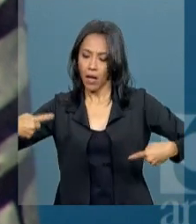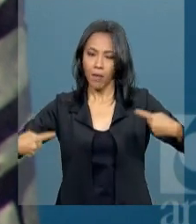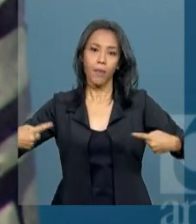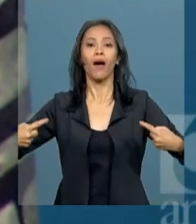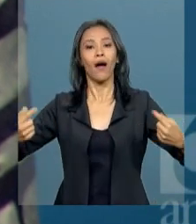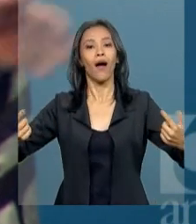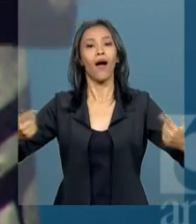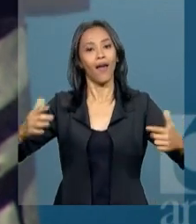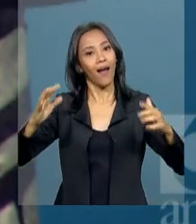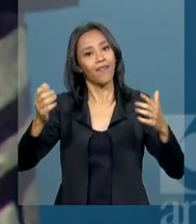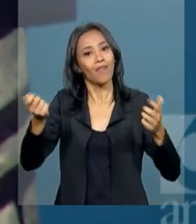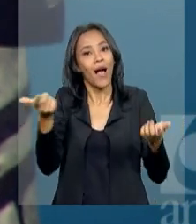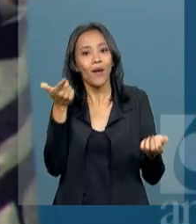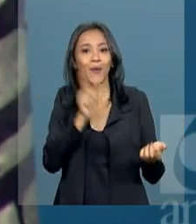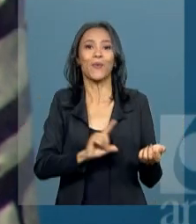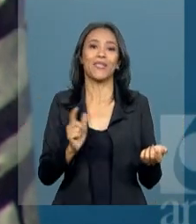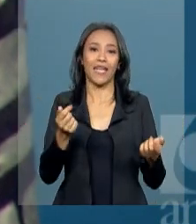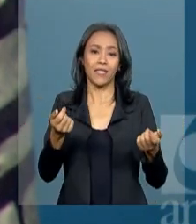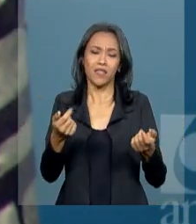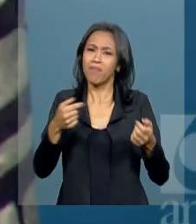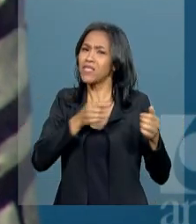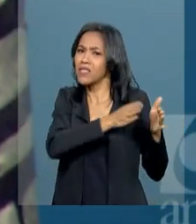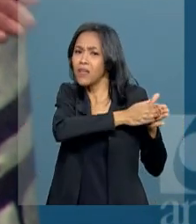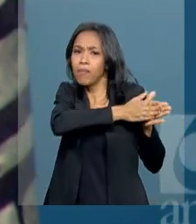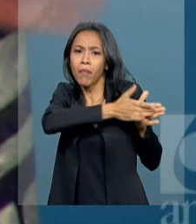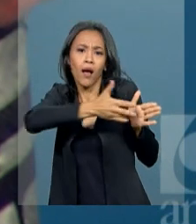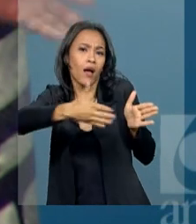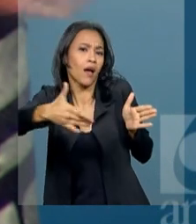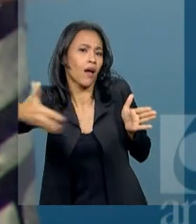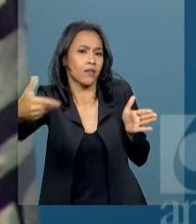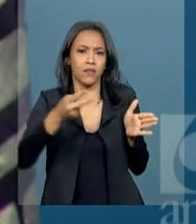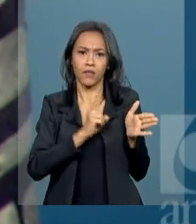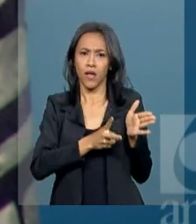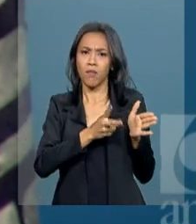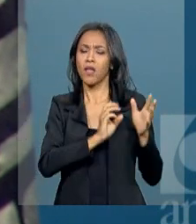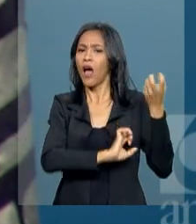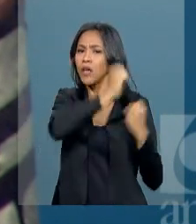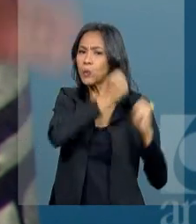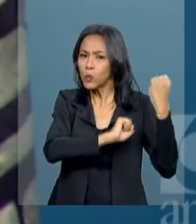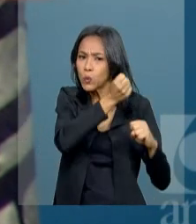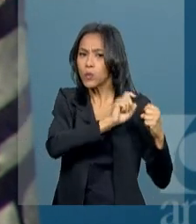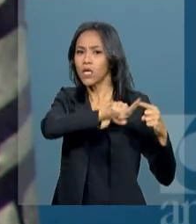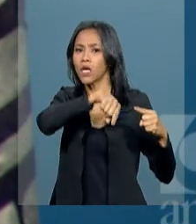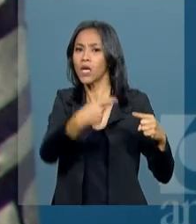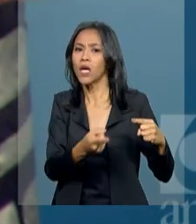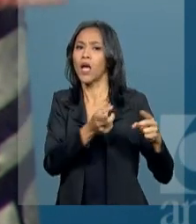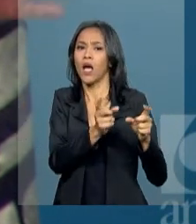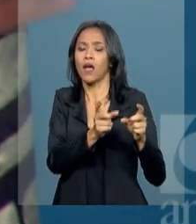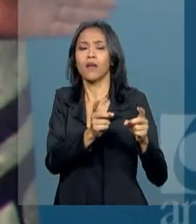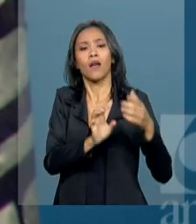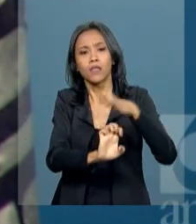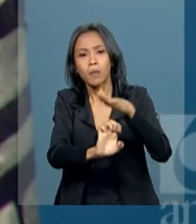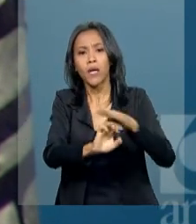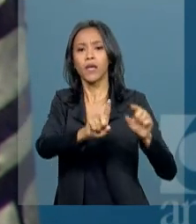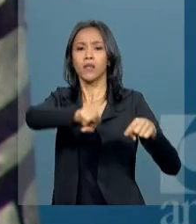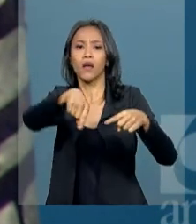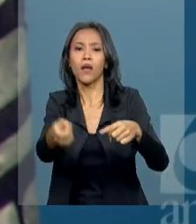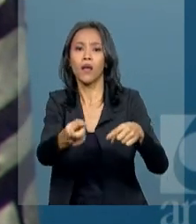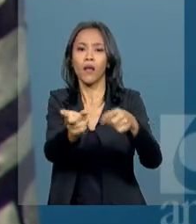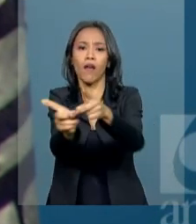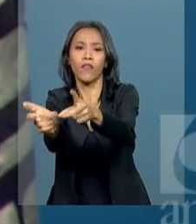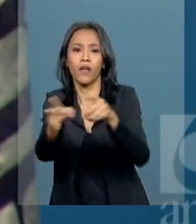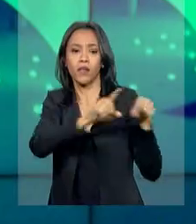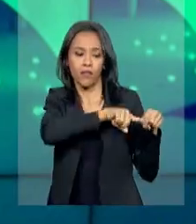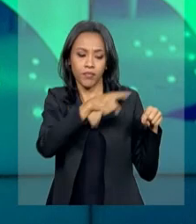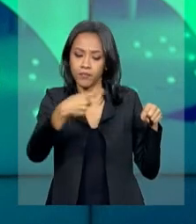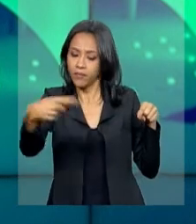no final da linha, tem que ser na cadeia inteira, para que se acumule preços justos ao longo de todo o processo